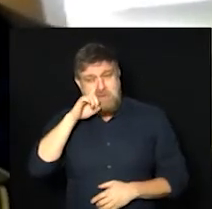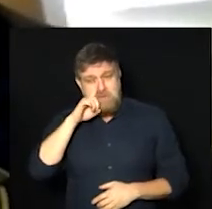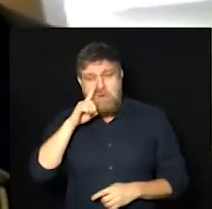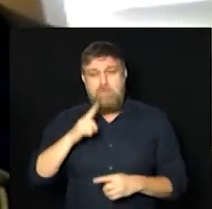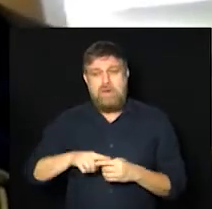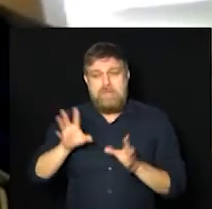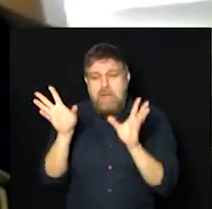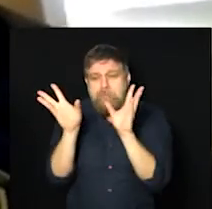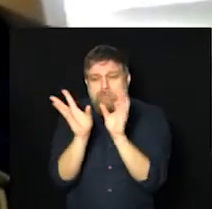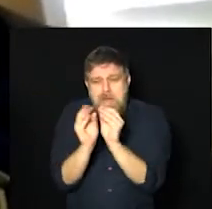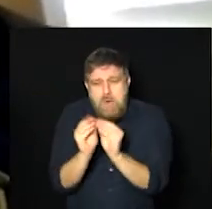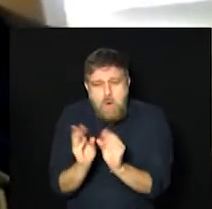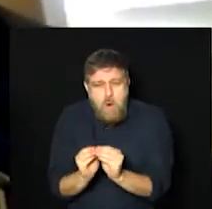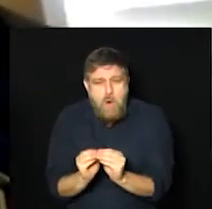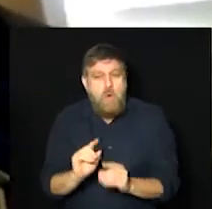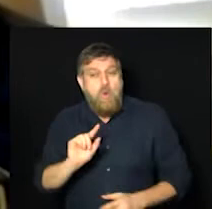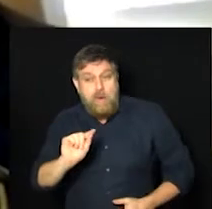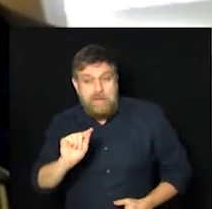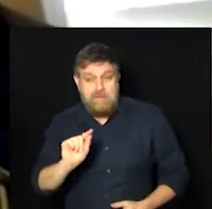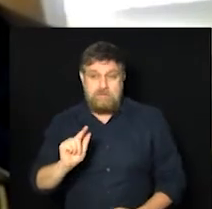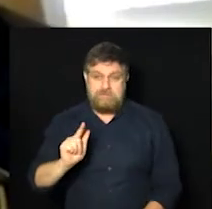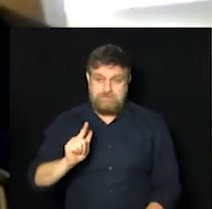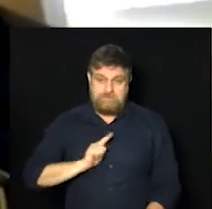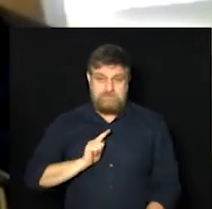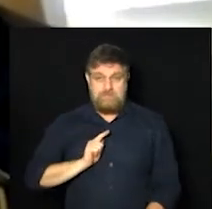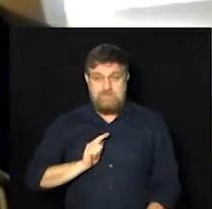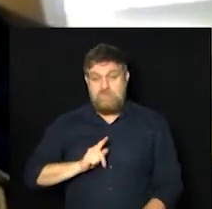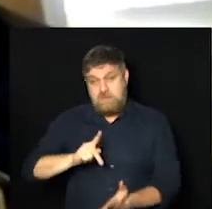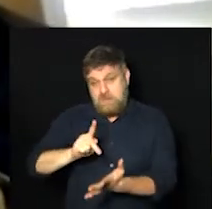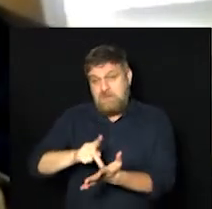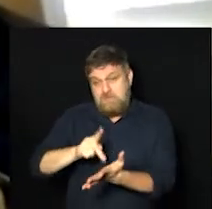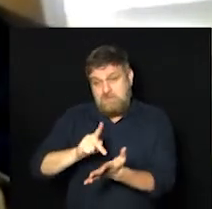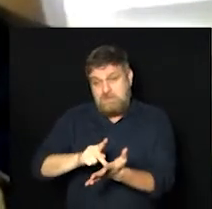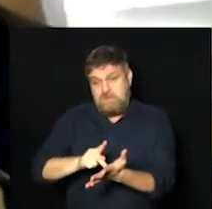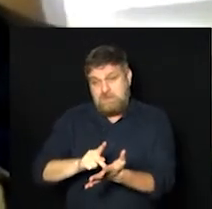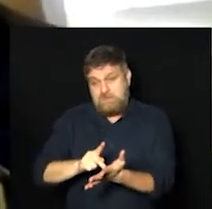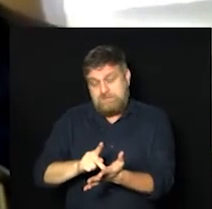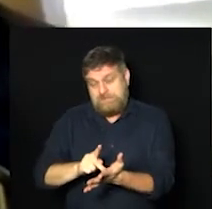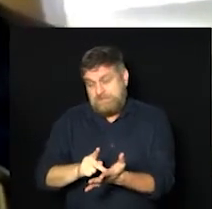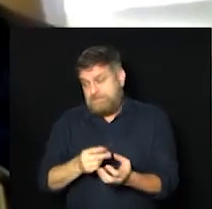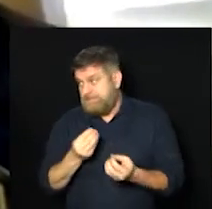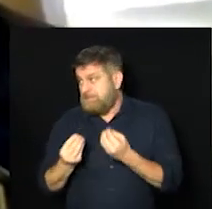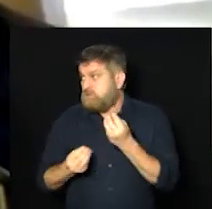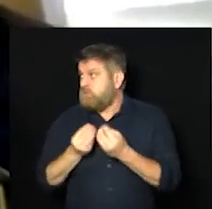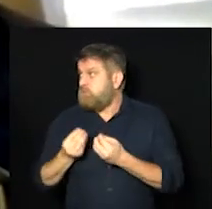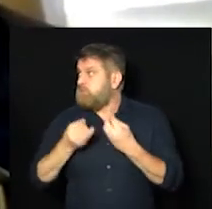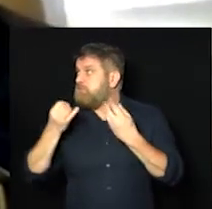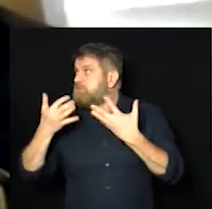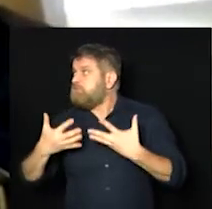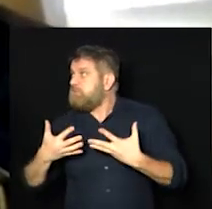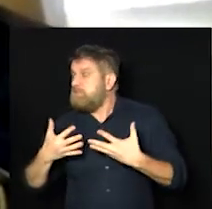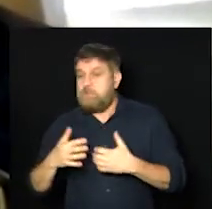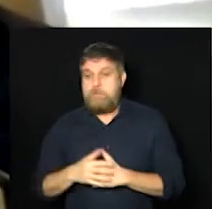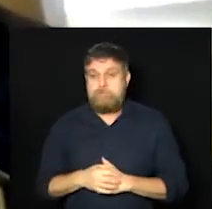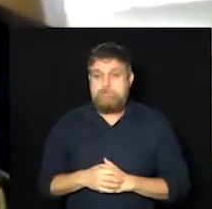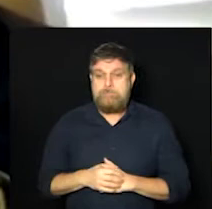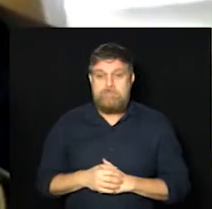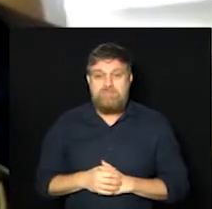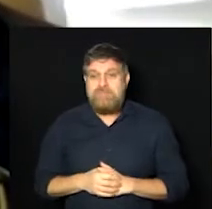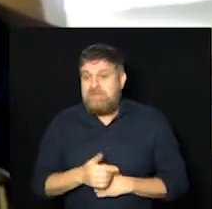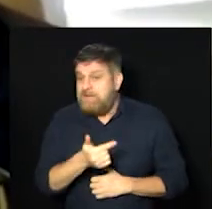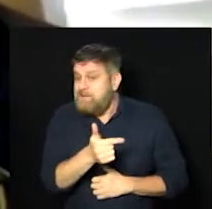com isso? Eu quero chegar com isso que realmente, assim, como eu posso dizer, não se há uma